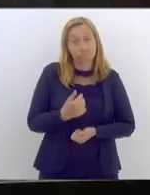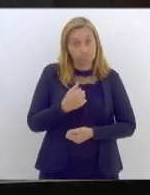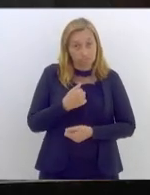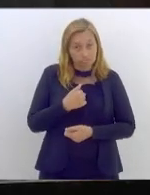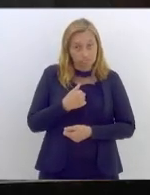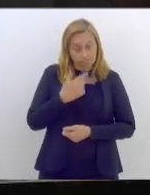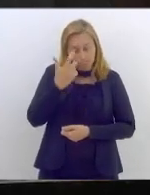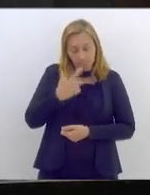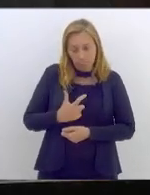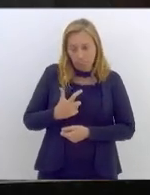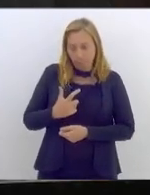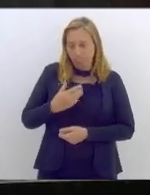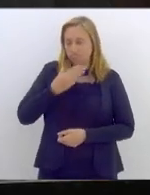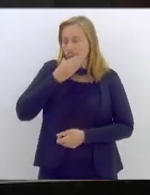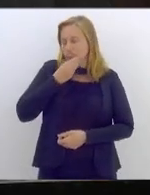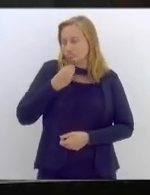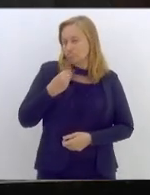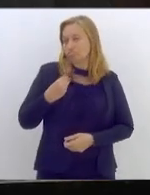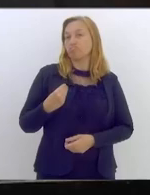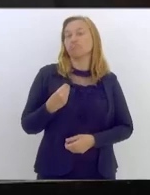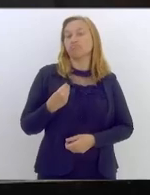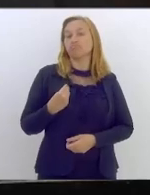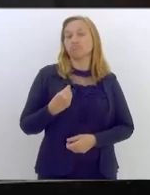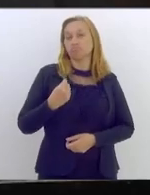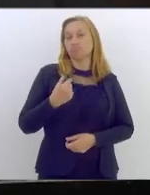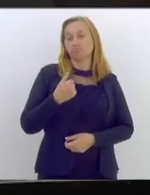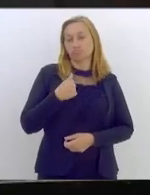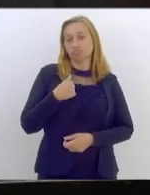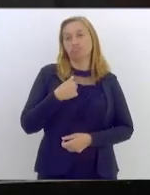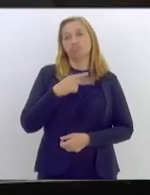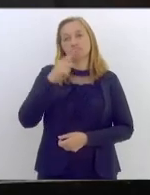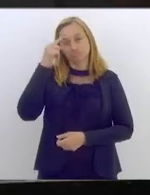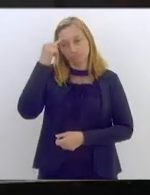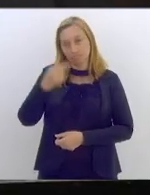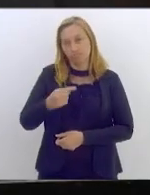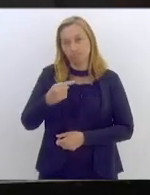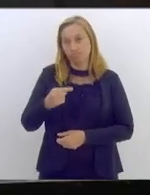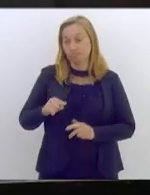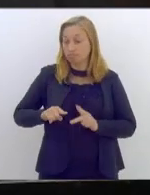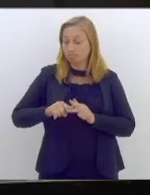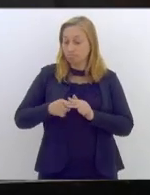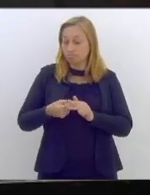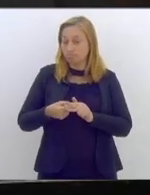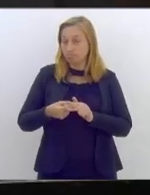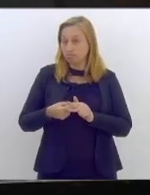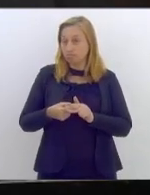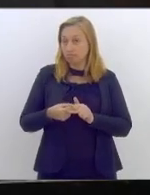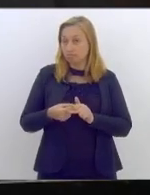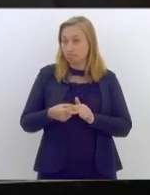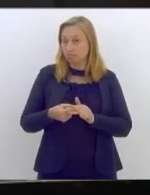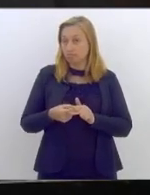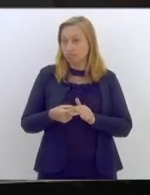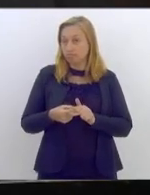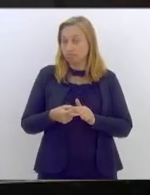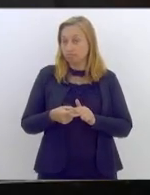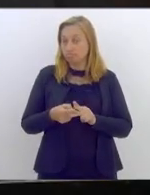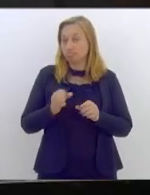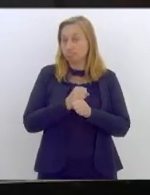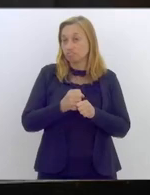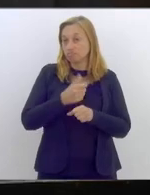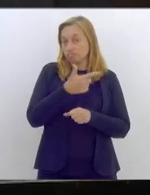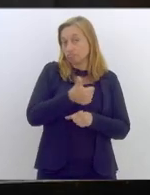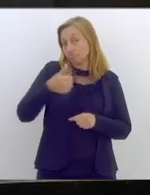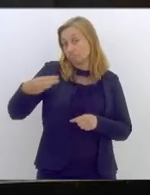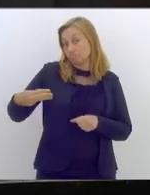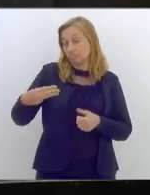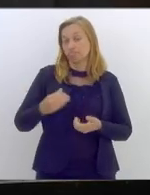sou o cara, eu sou o gestor, vou dar reajuste para a recomposição do ano de